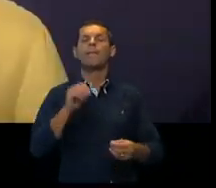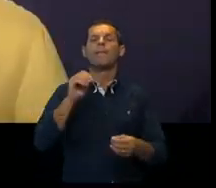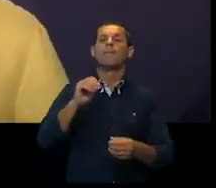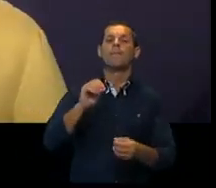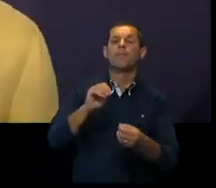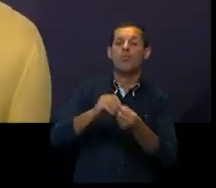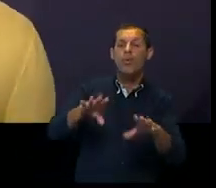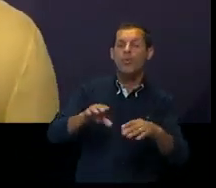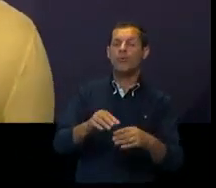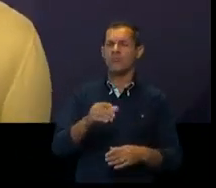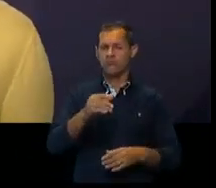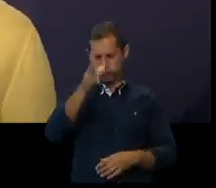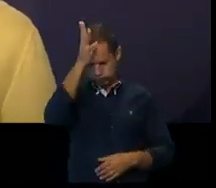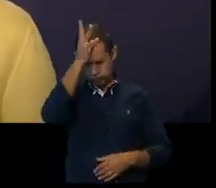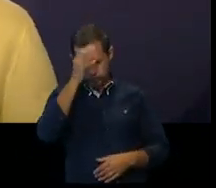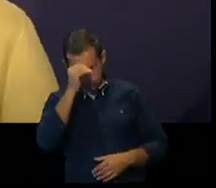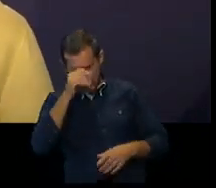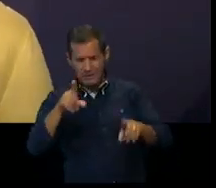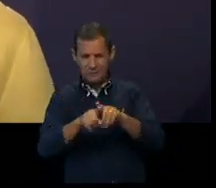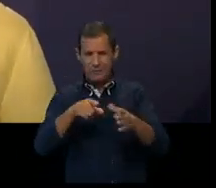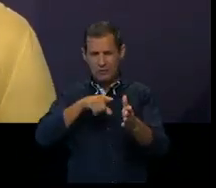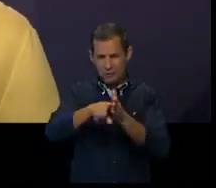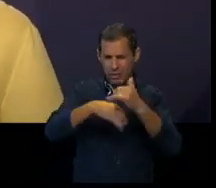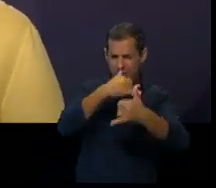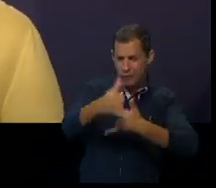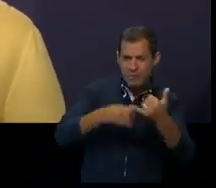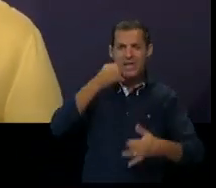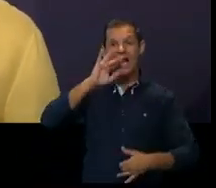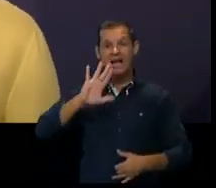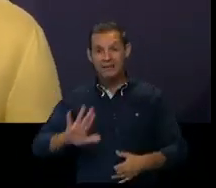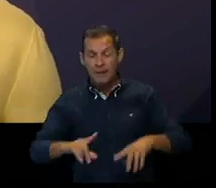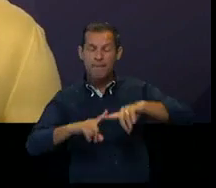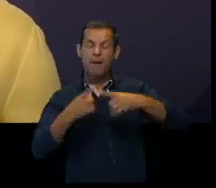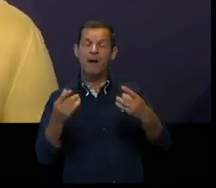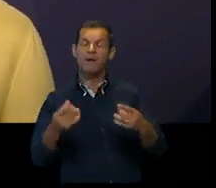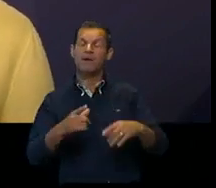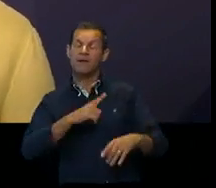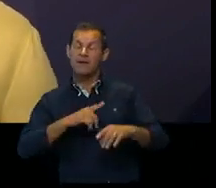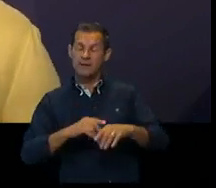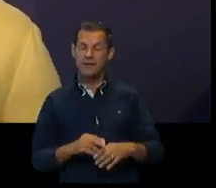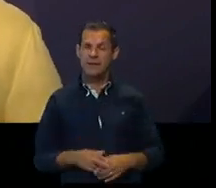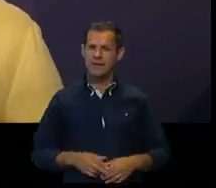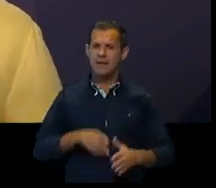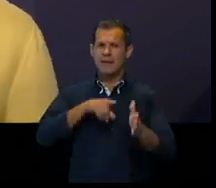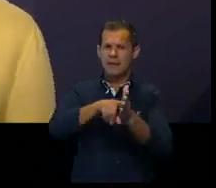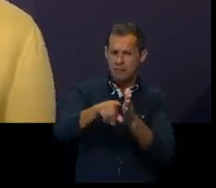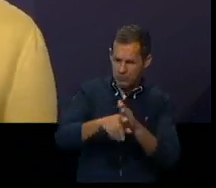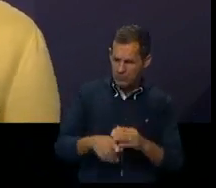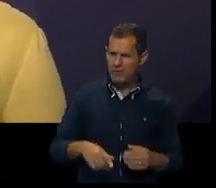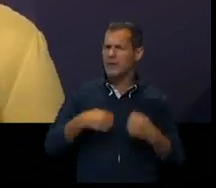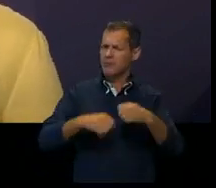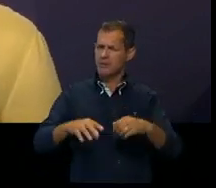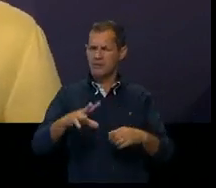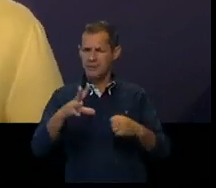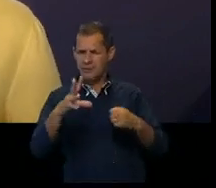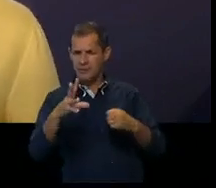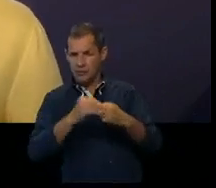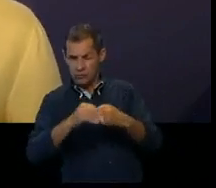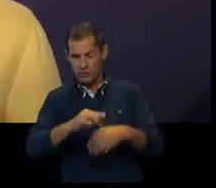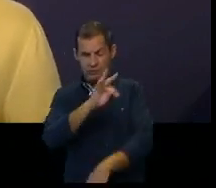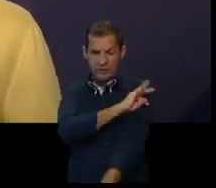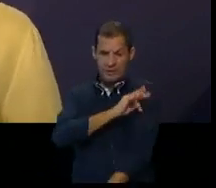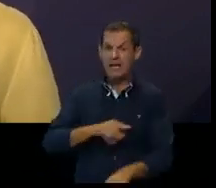galinha? Ok, algumas delas são apenas brincadeiras de criança, mas outras exigem conhecimento técnico